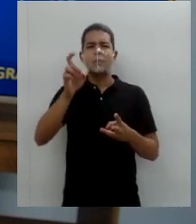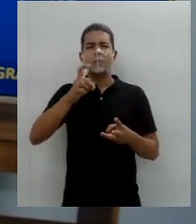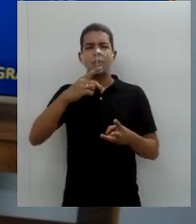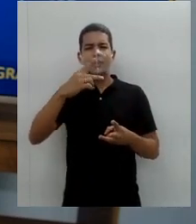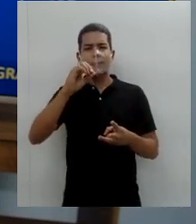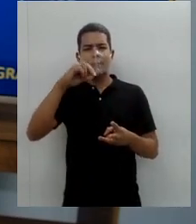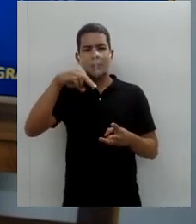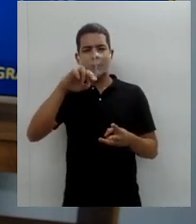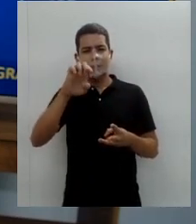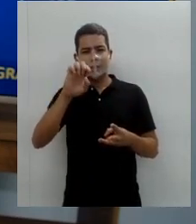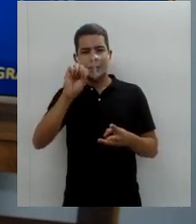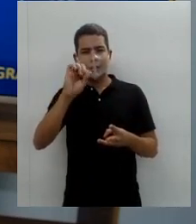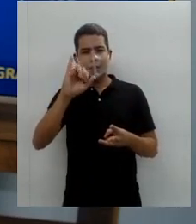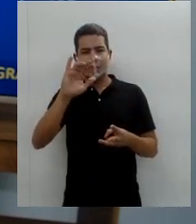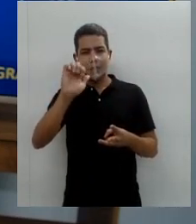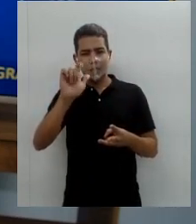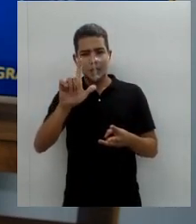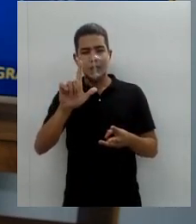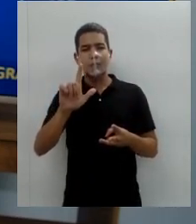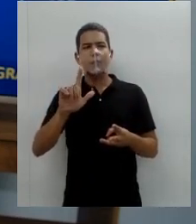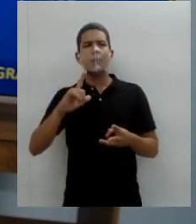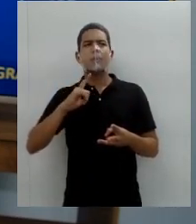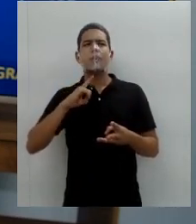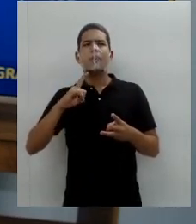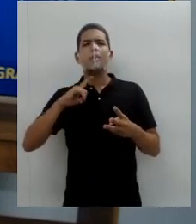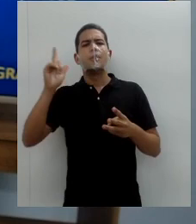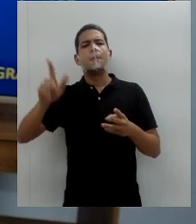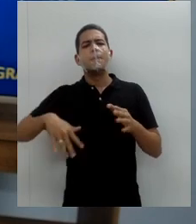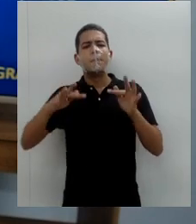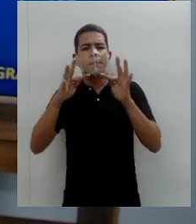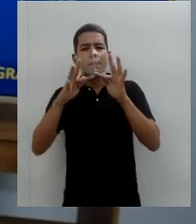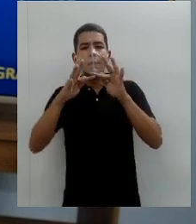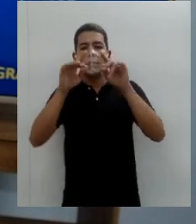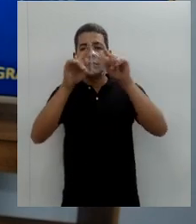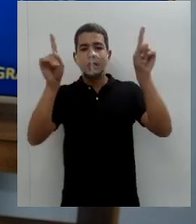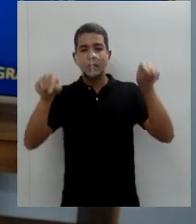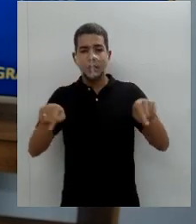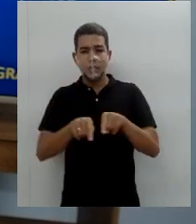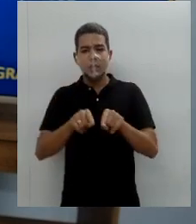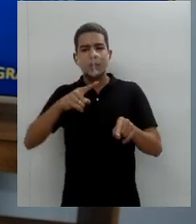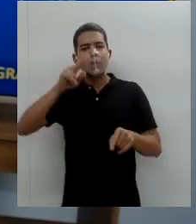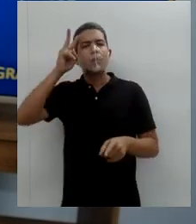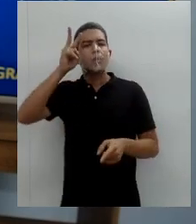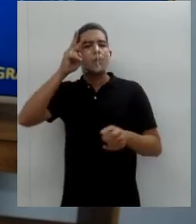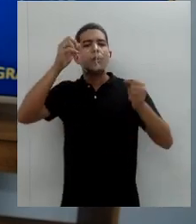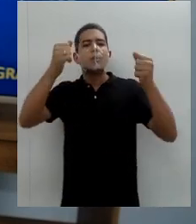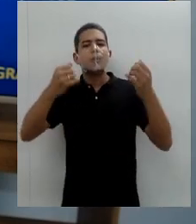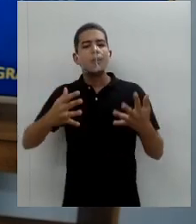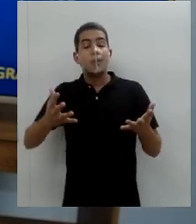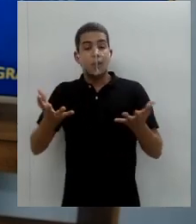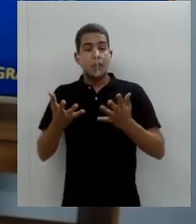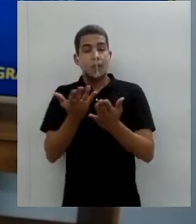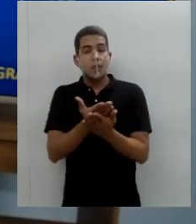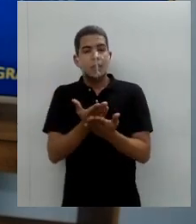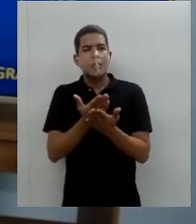a gente está revisitando esse tema, função quadrática. A aula de hoje, vamos